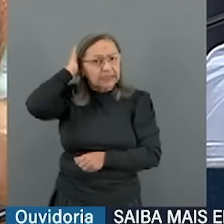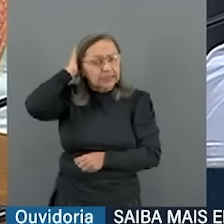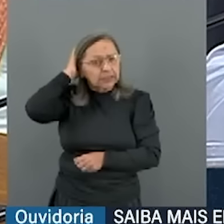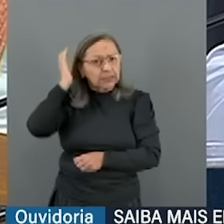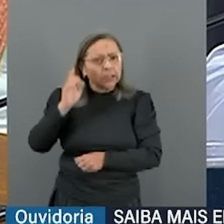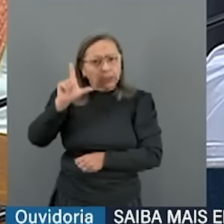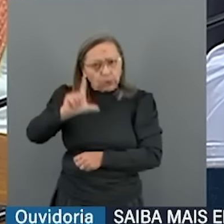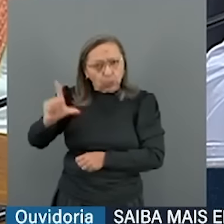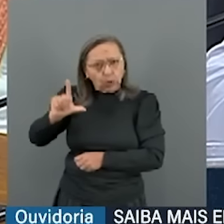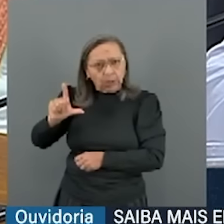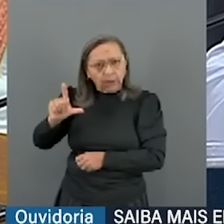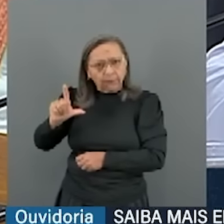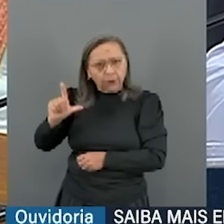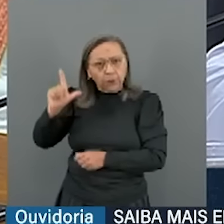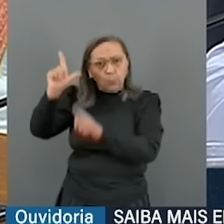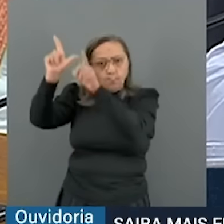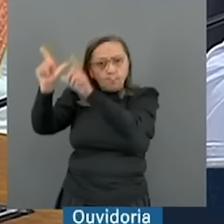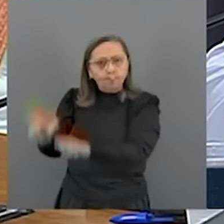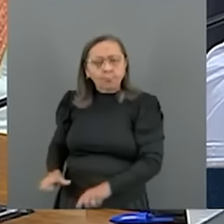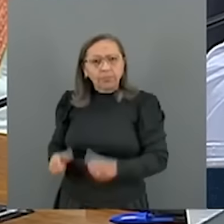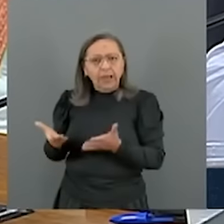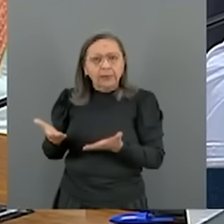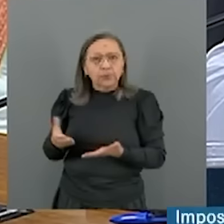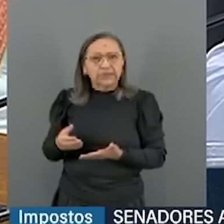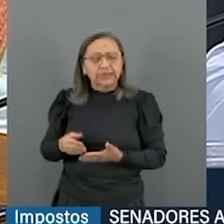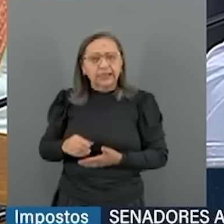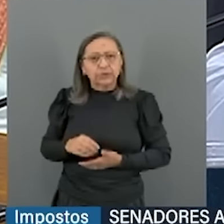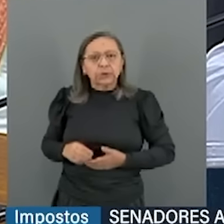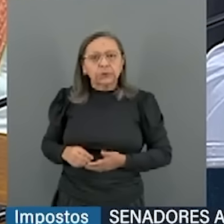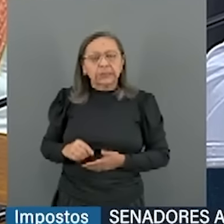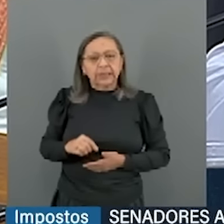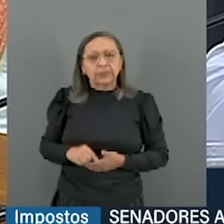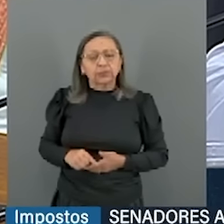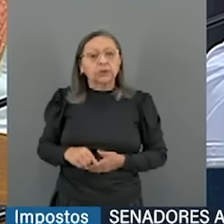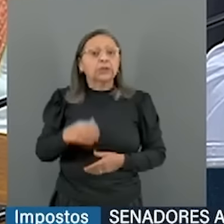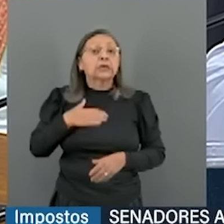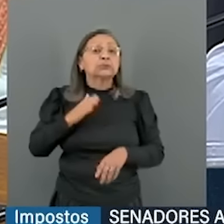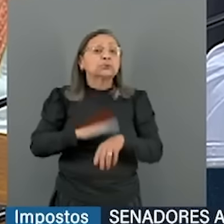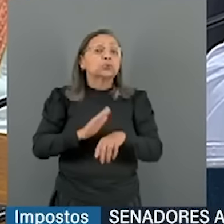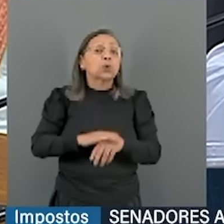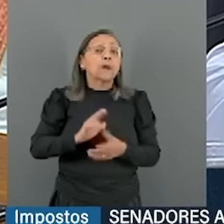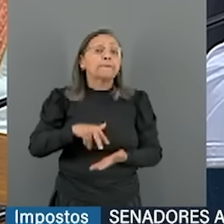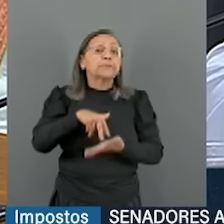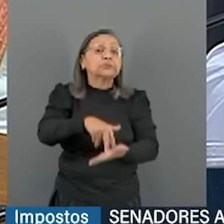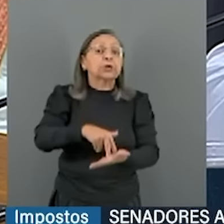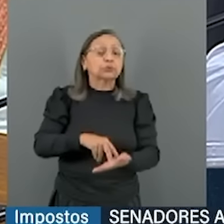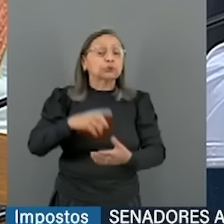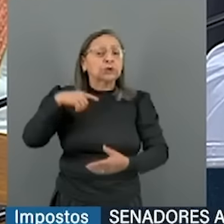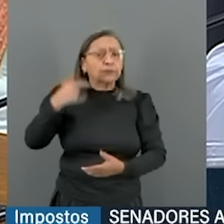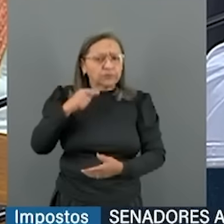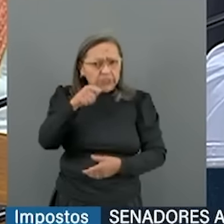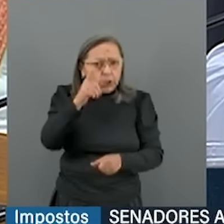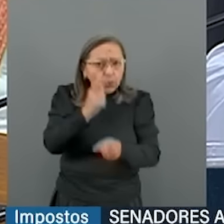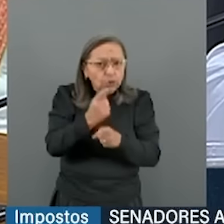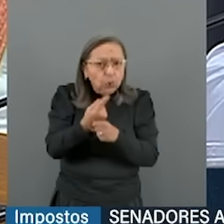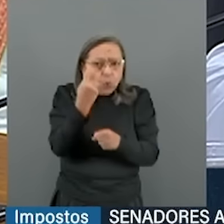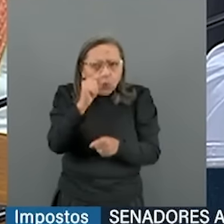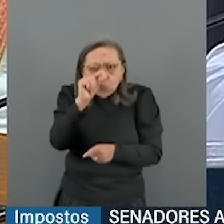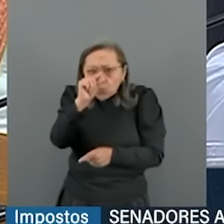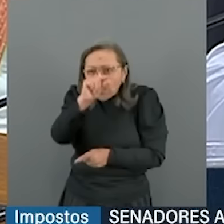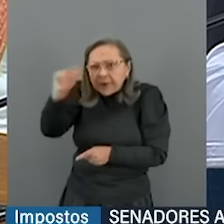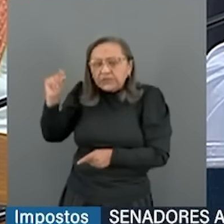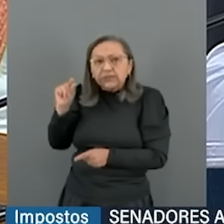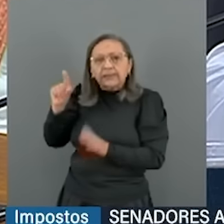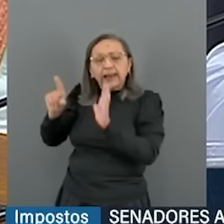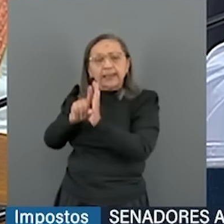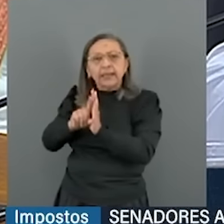descondenado? Na sua posição de advogado, Vossa Excelência encontrou uma filigrana na lei e,